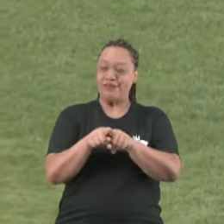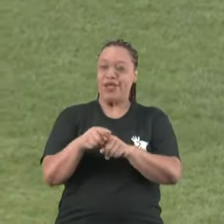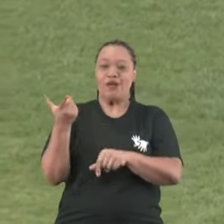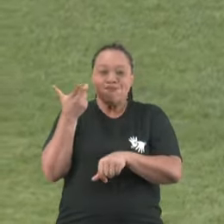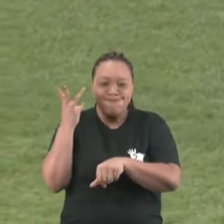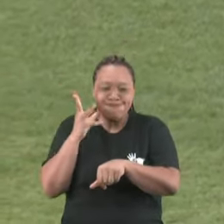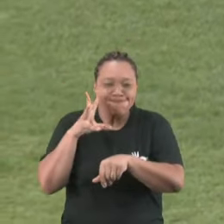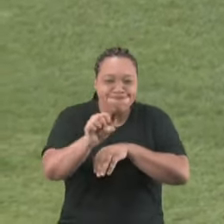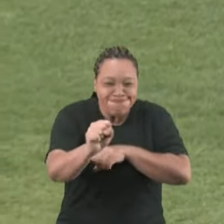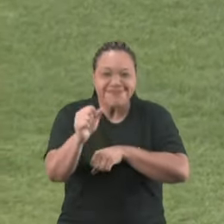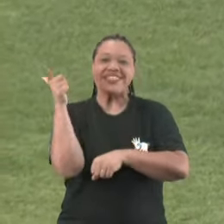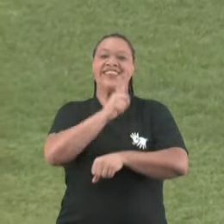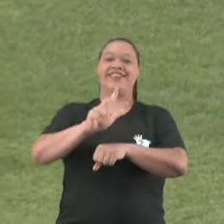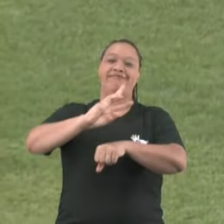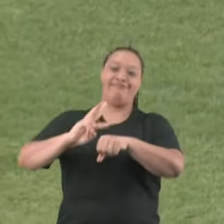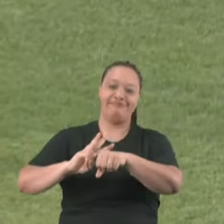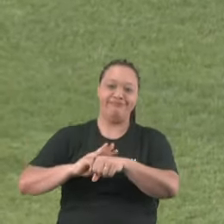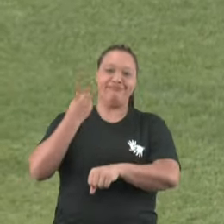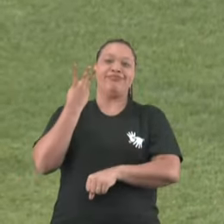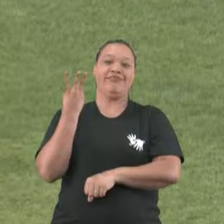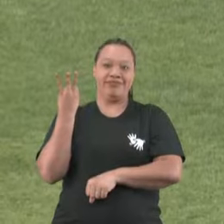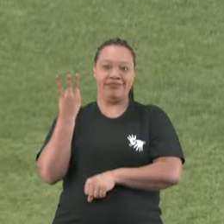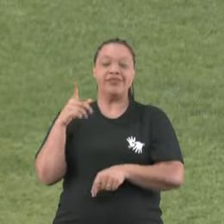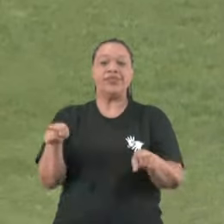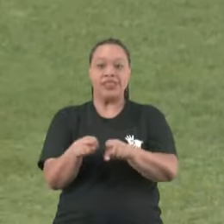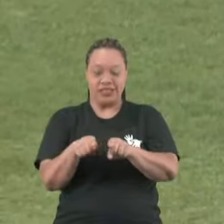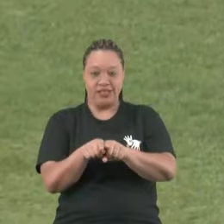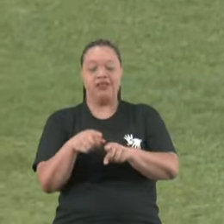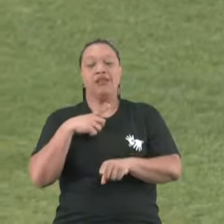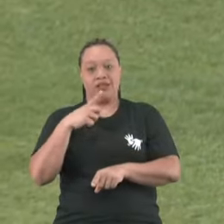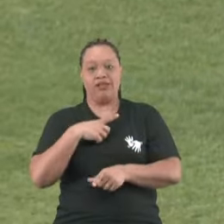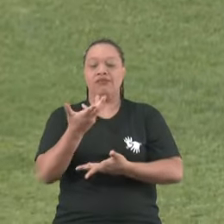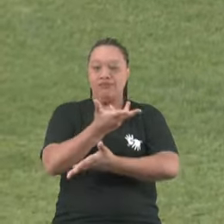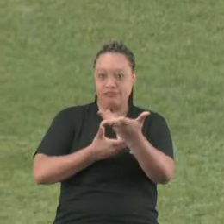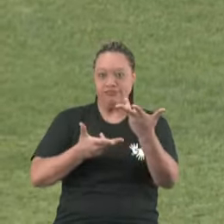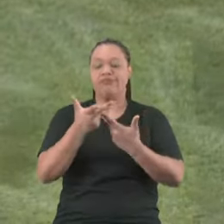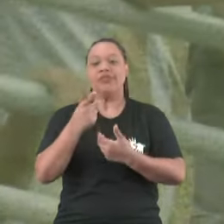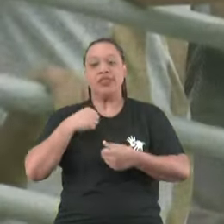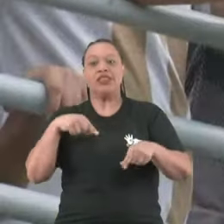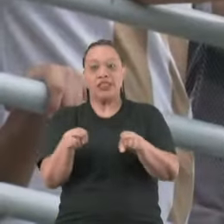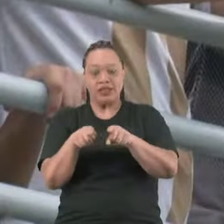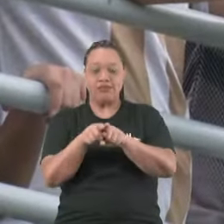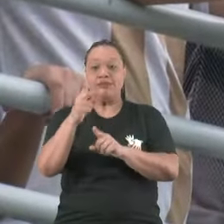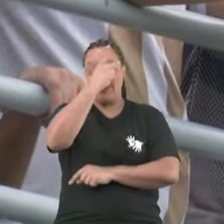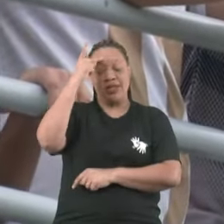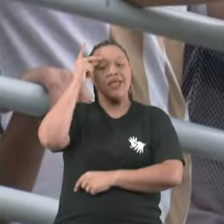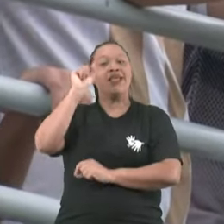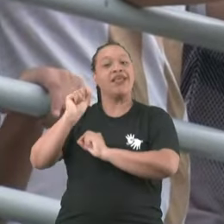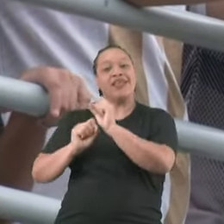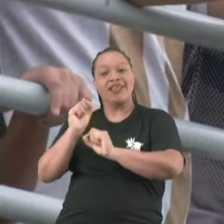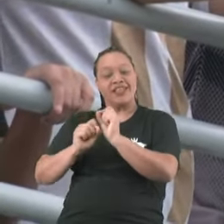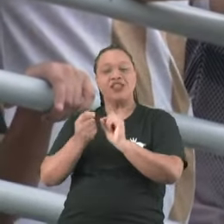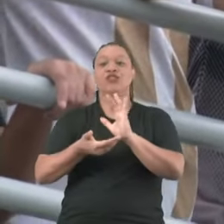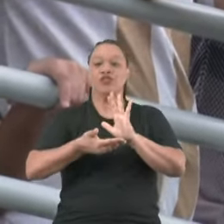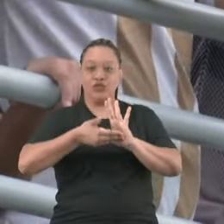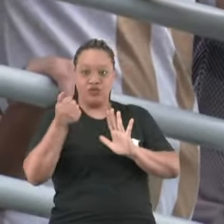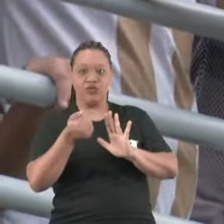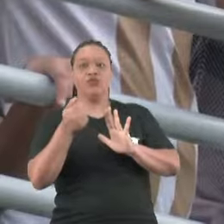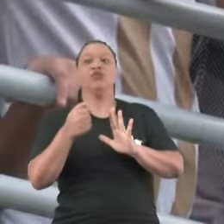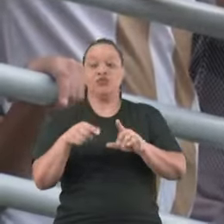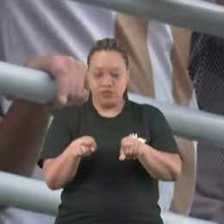poderia até ser bicampeão invicto. E sabe quem derrubou, quem tirou essa prerrogativa do CRB?